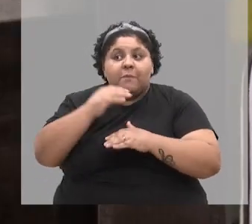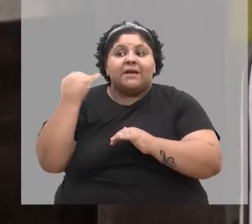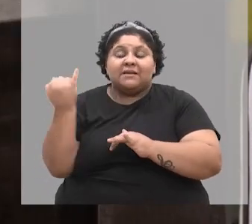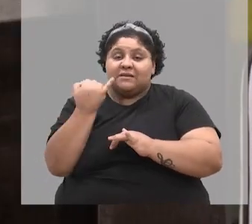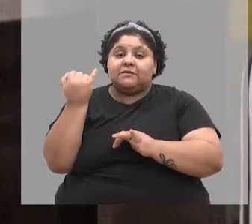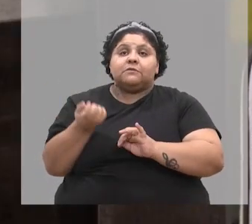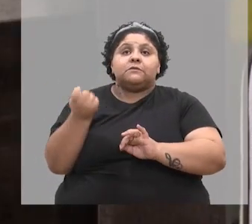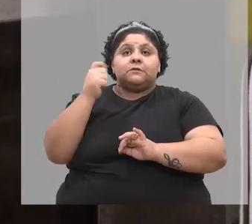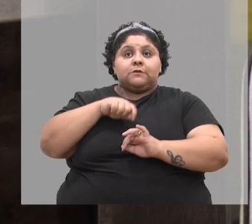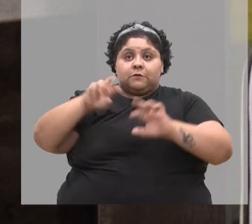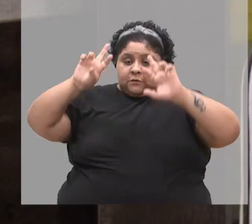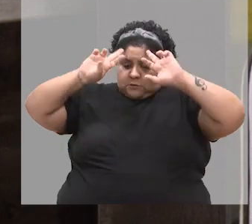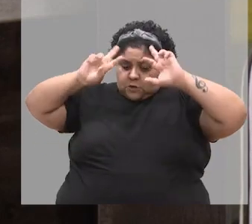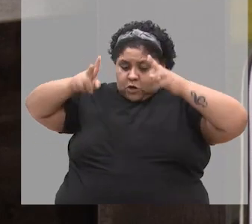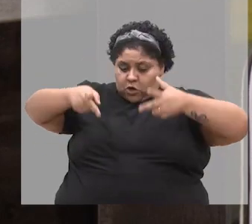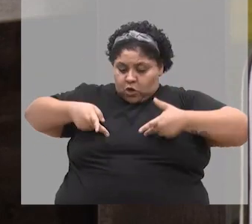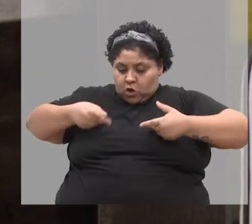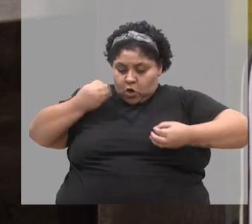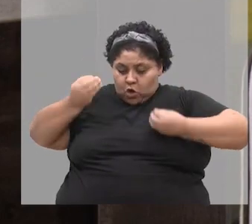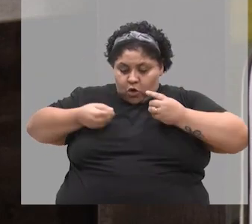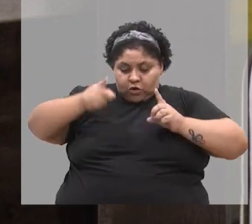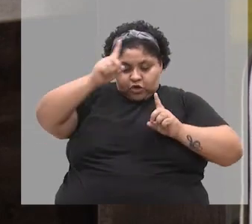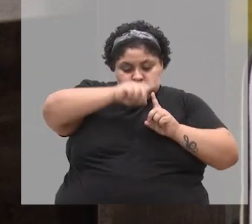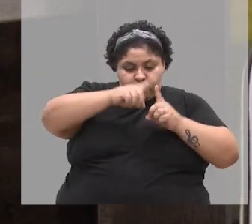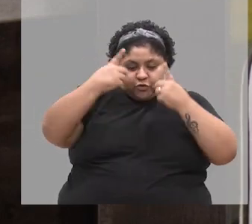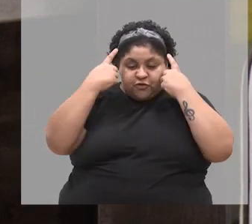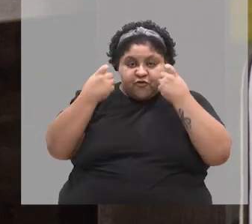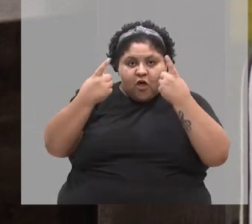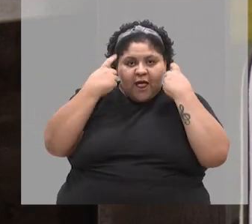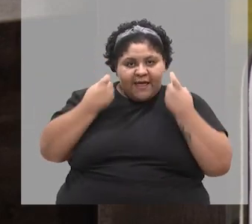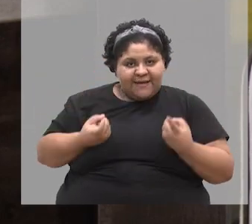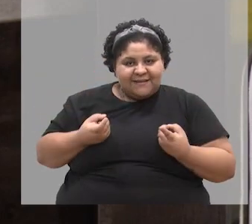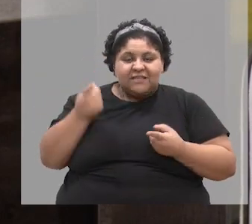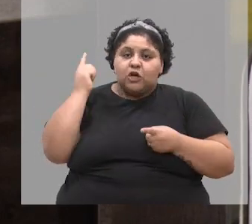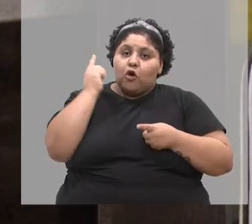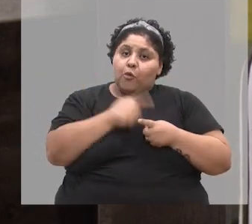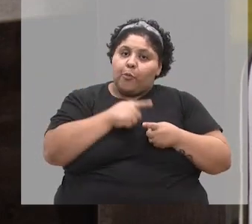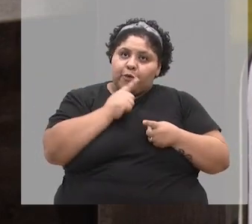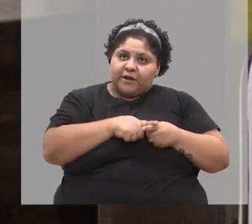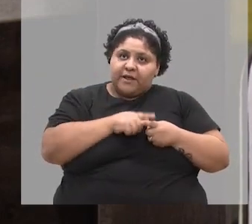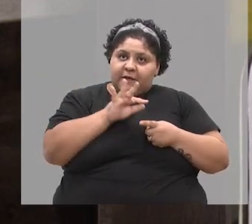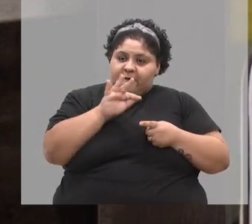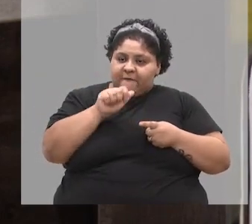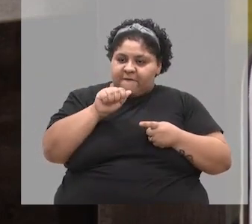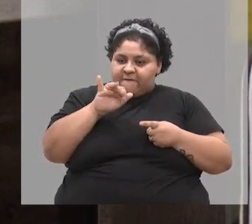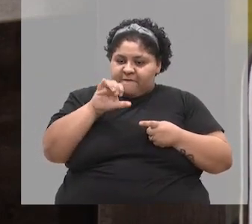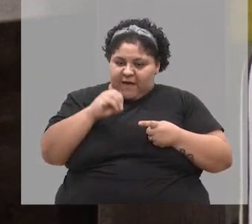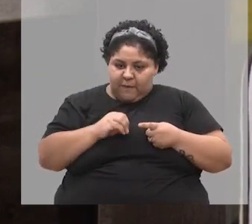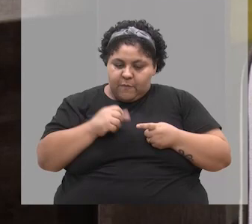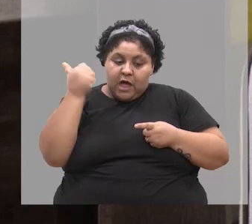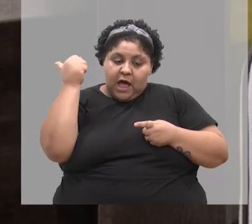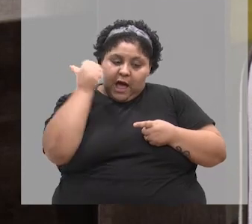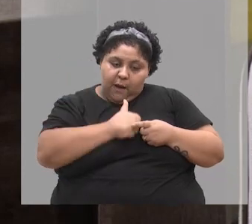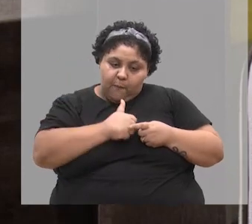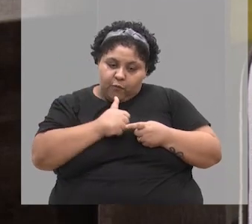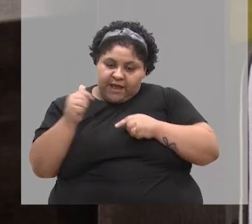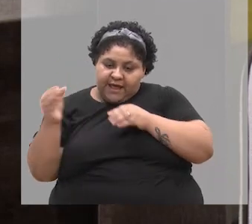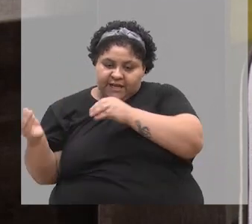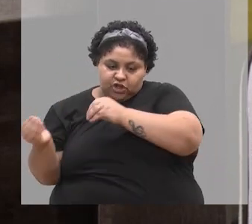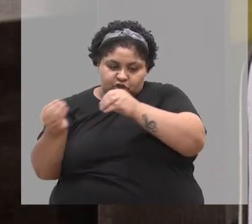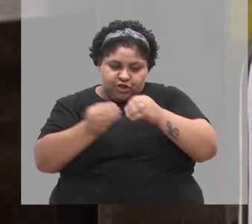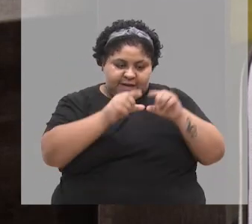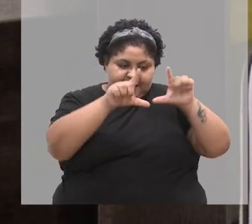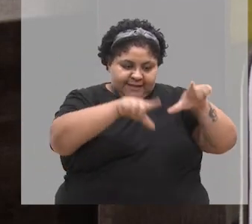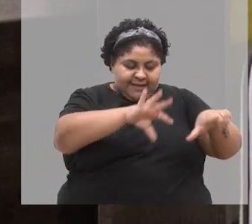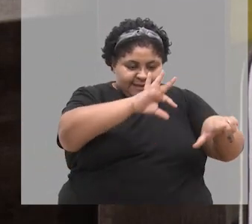E mais importante que isso, precisam reconhecer quais são os tipos de violência. Porque geralmente, Fábio, quando ela vai numa delegacia fazer um